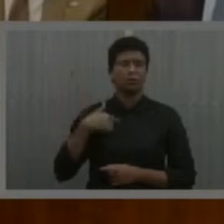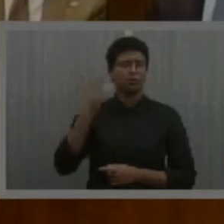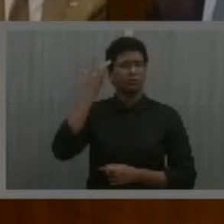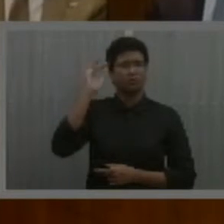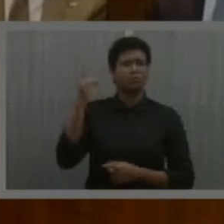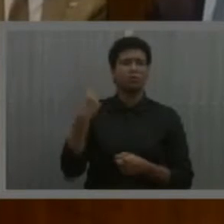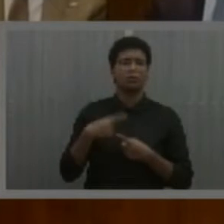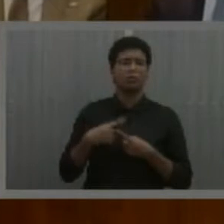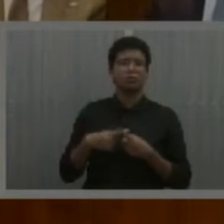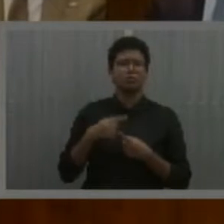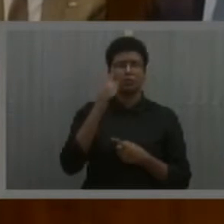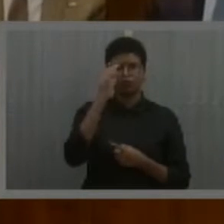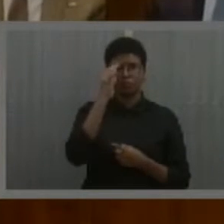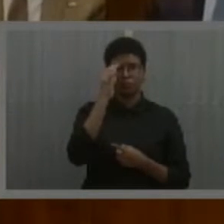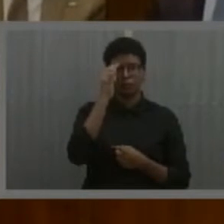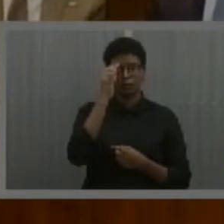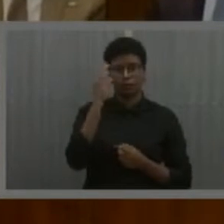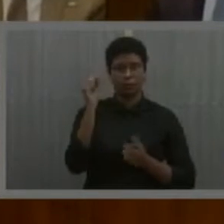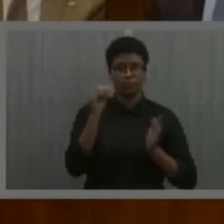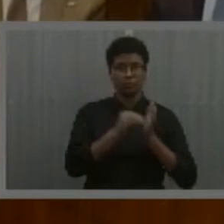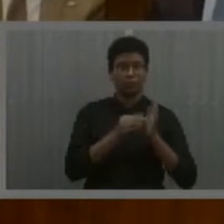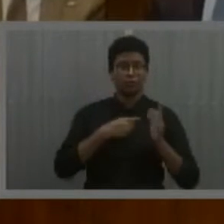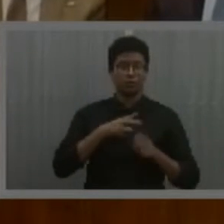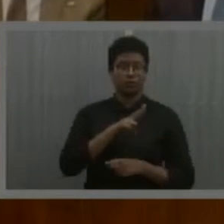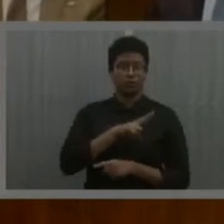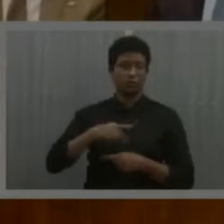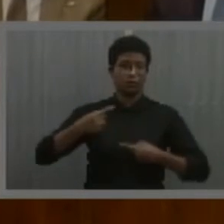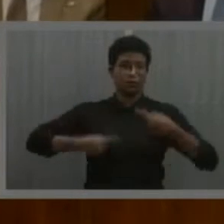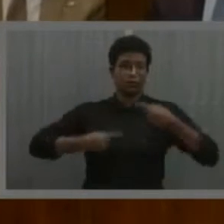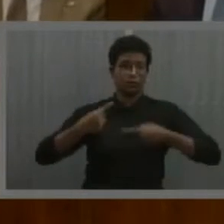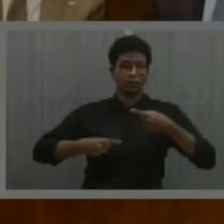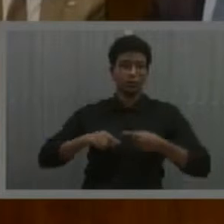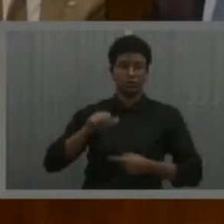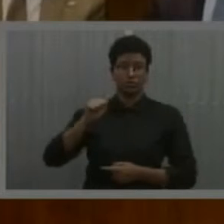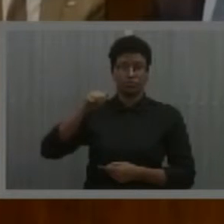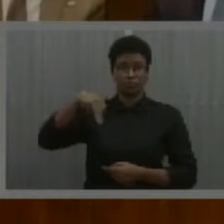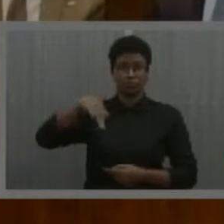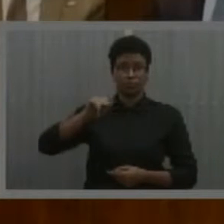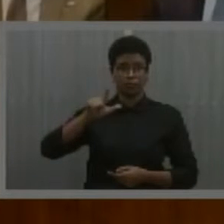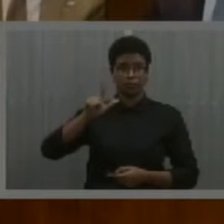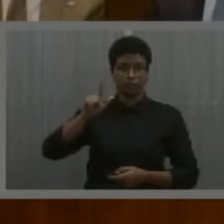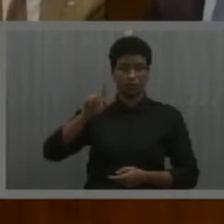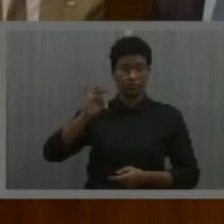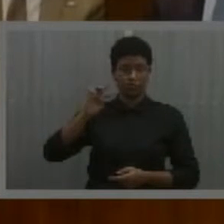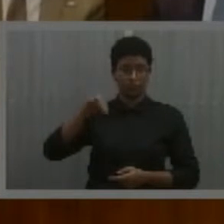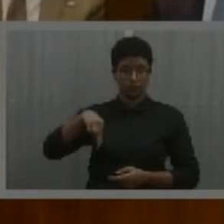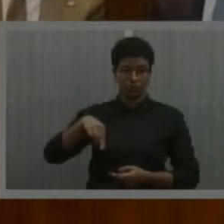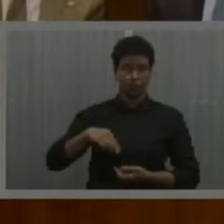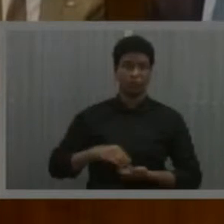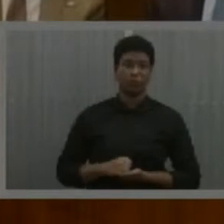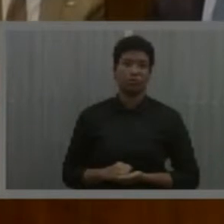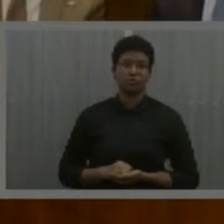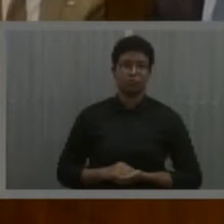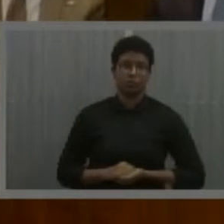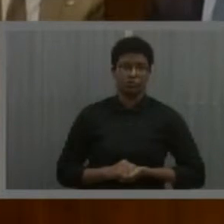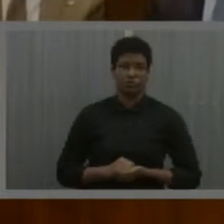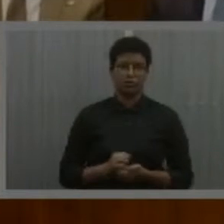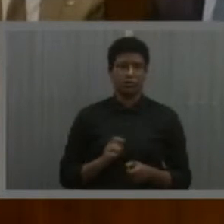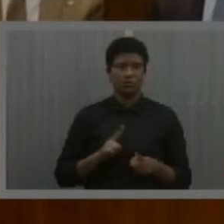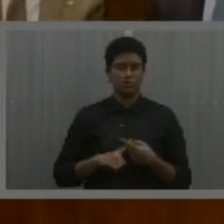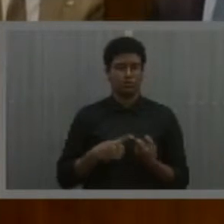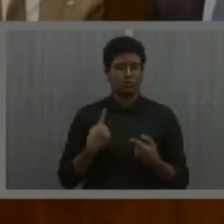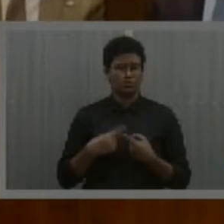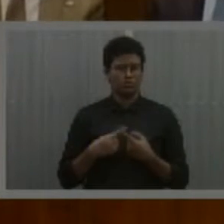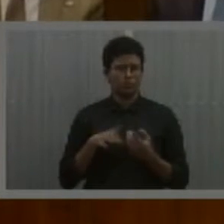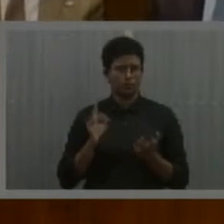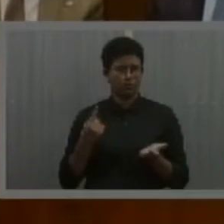que colocar o meu nome político de Hamilton Mourão, que é o nome do meu avô. Será que foi